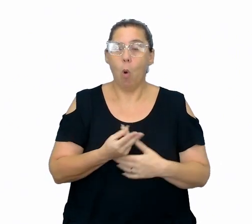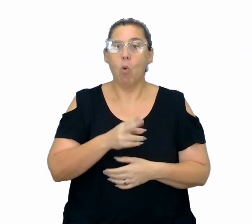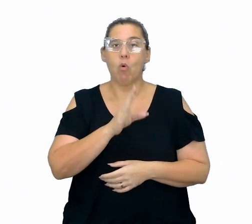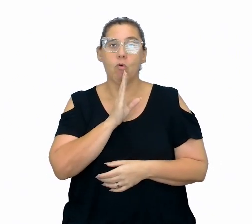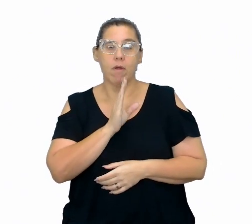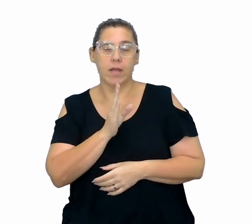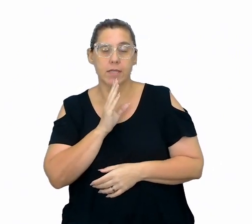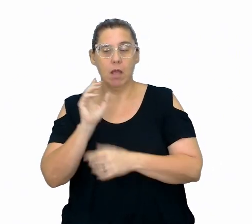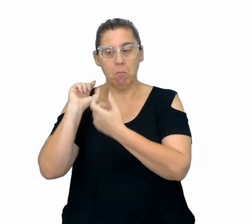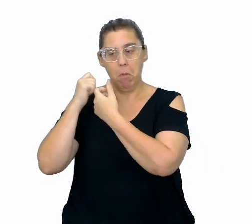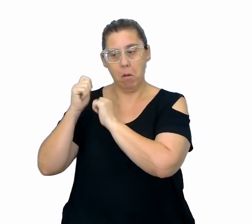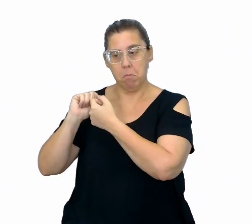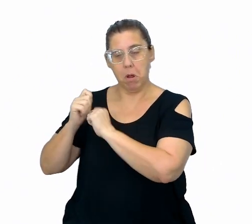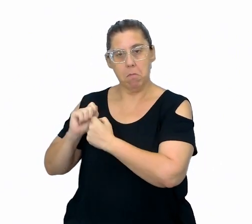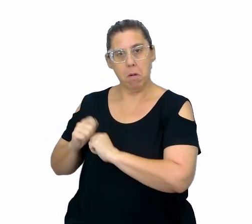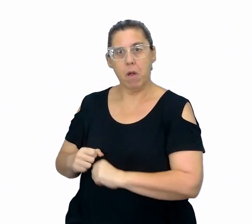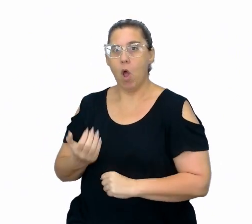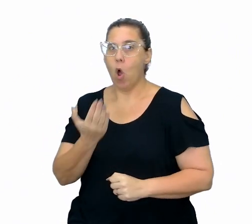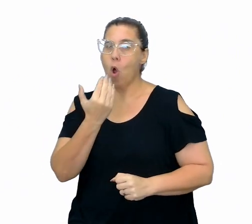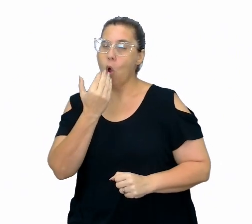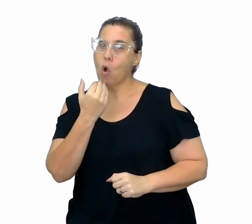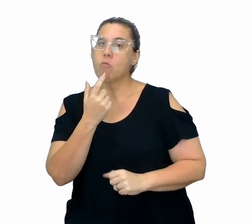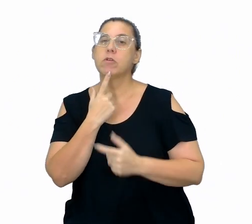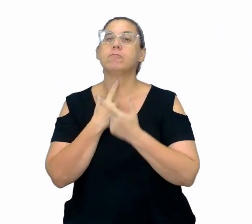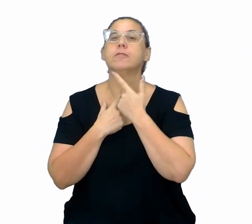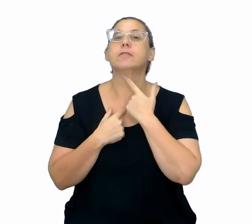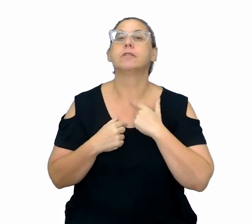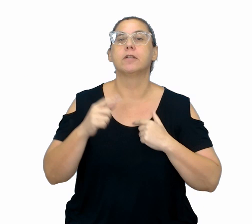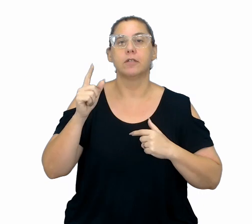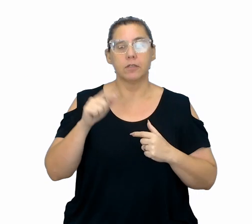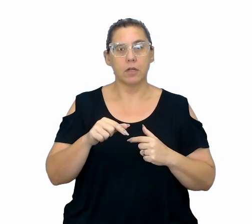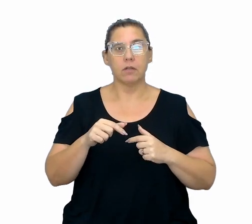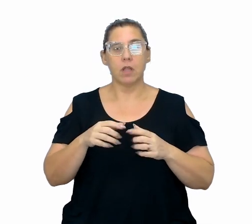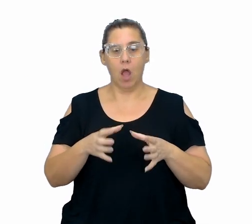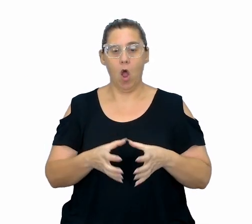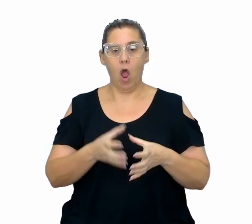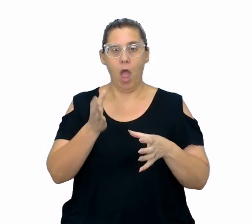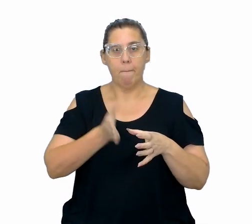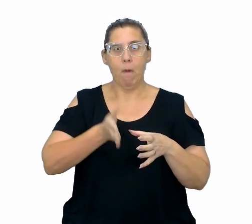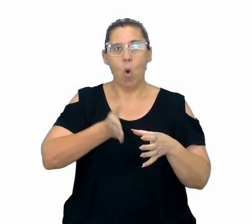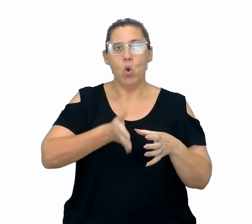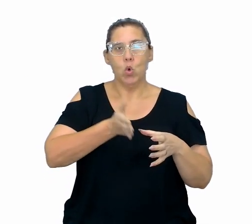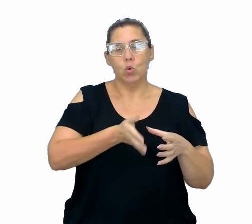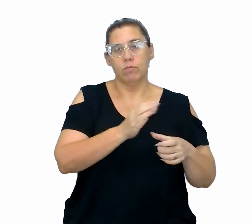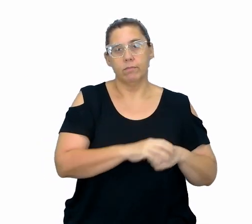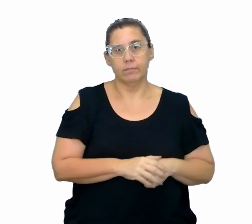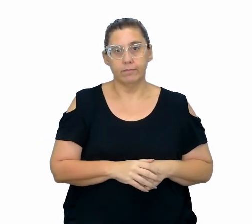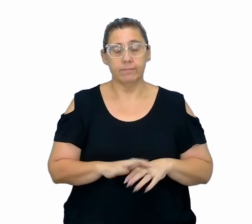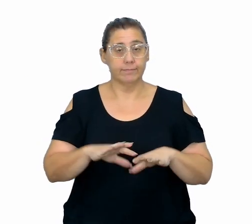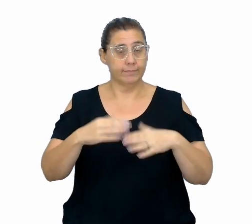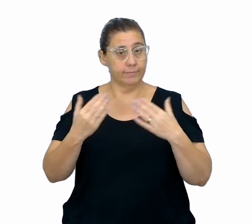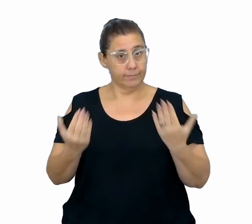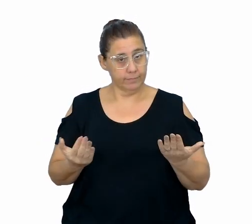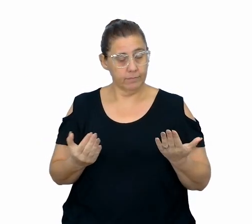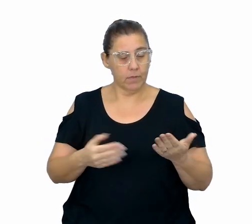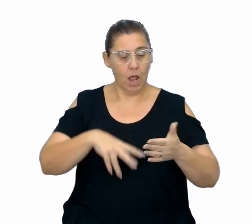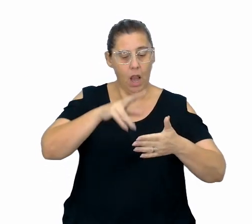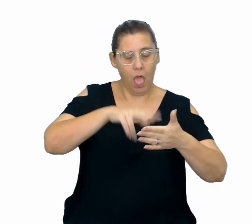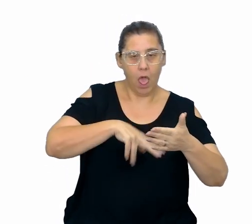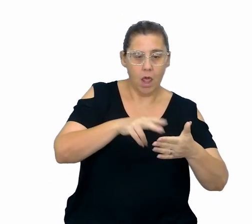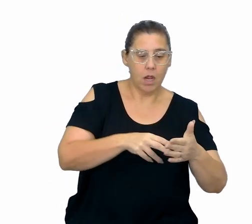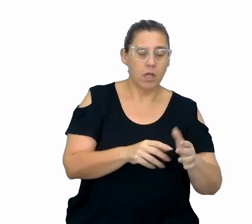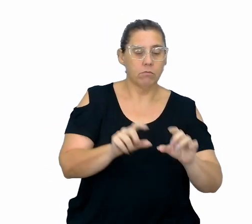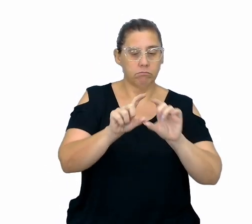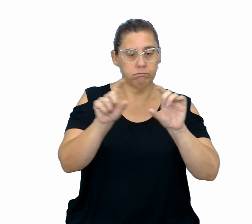da Rapunzel em que o alimento desejado pela mãe é um repolho e não um rabanete. De toda forma, lendo os trechos